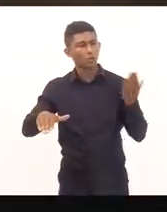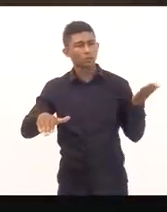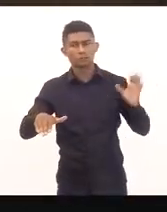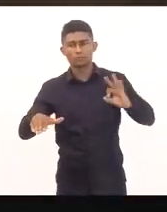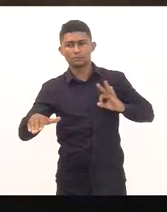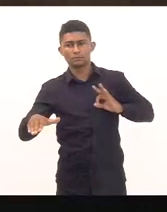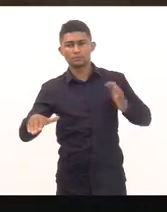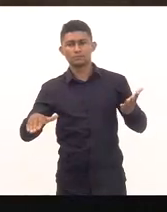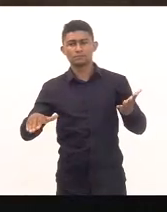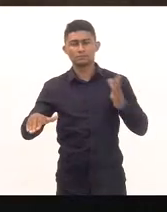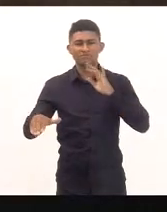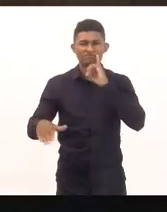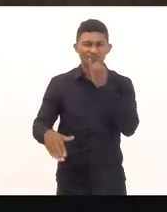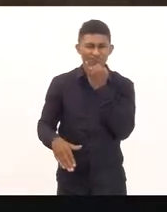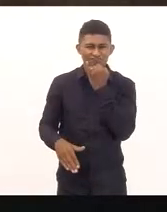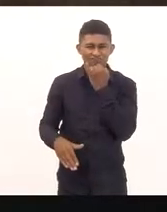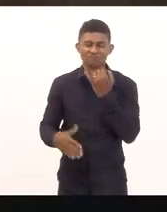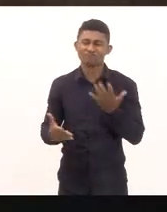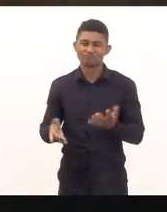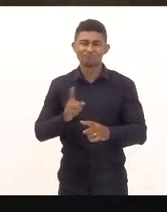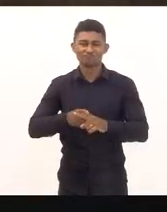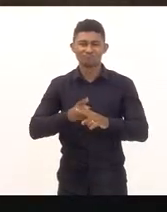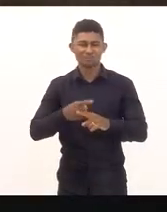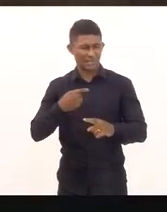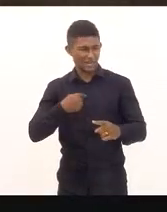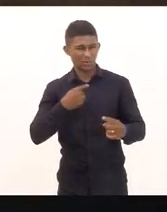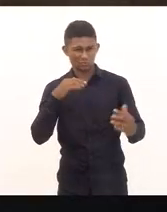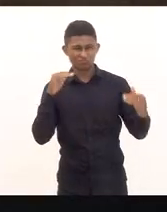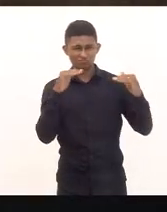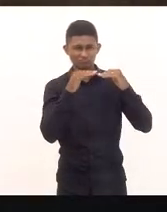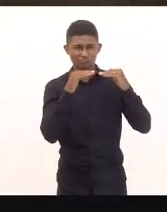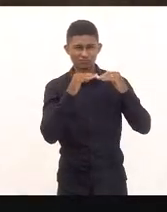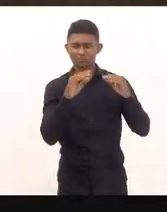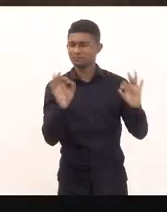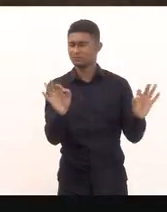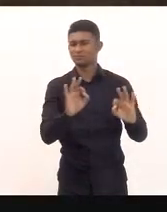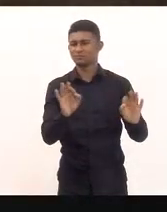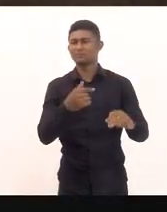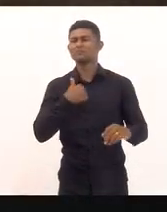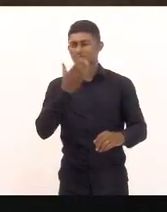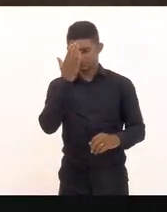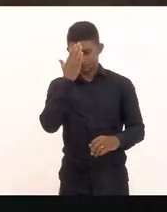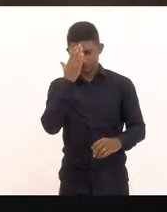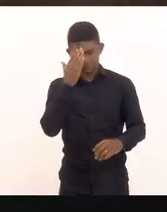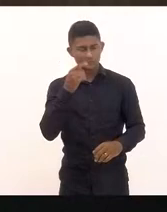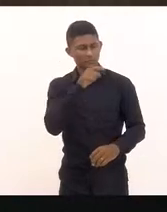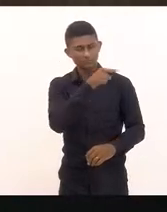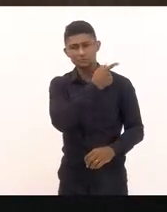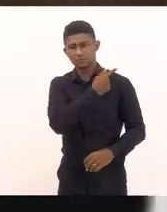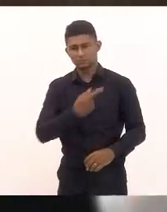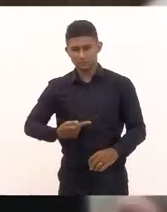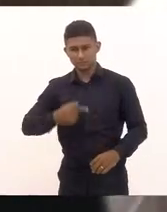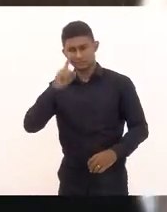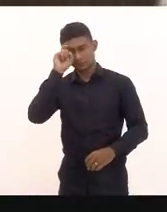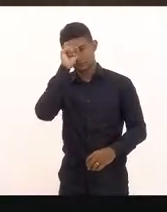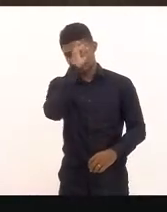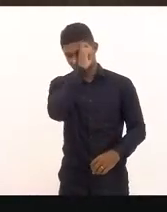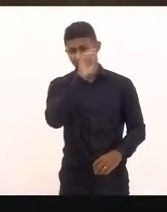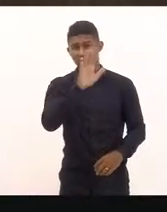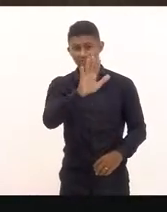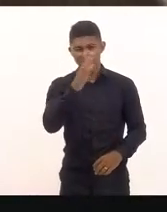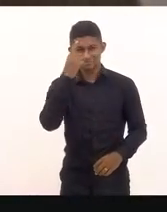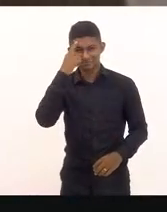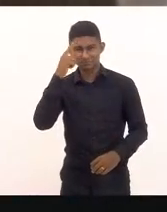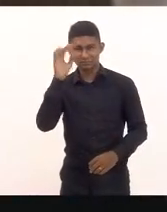não compactuo, Alana, com isso. Sei das dificuldades que o governador tem. Mas o Pacto